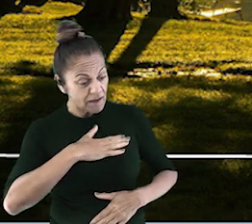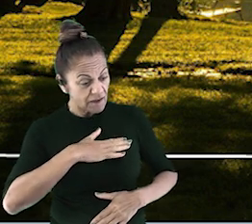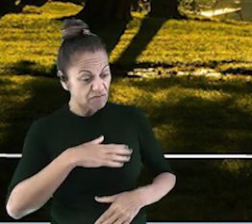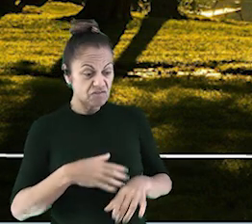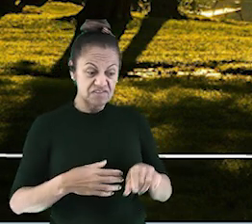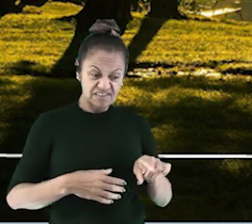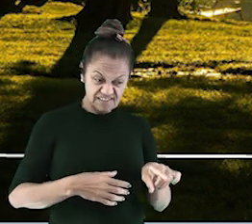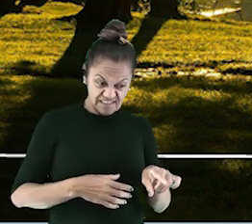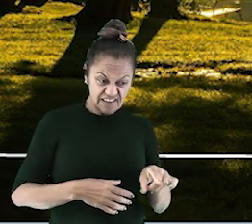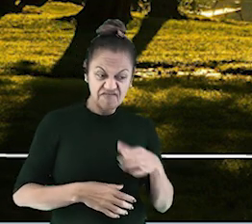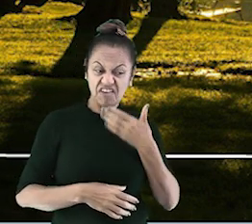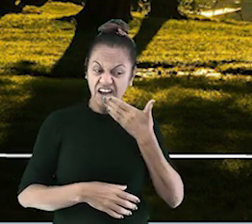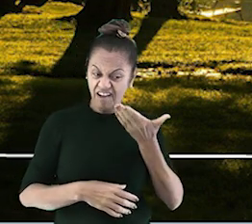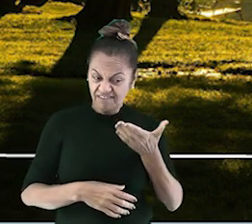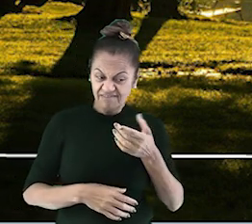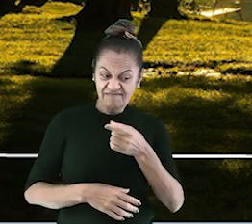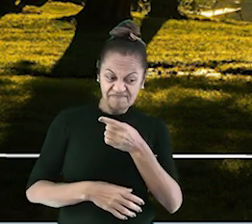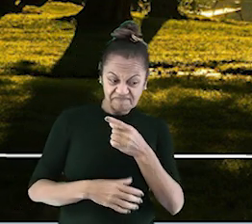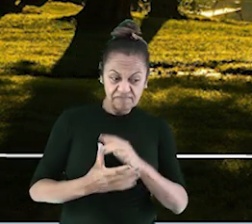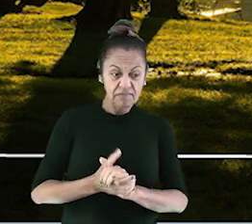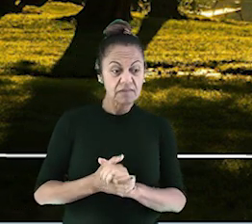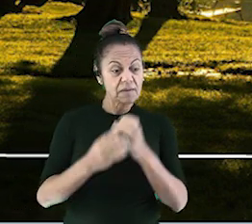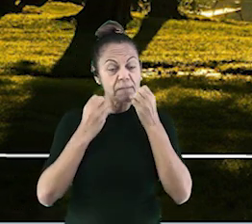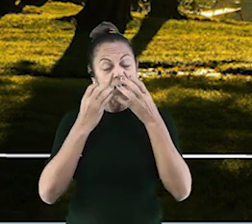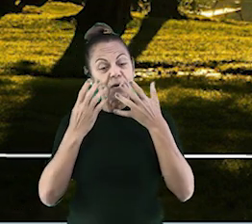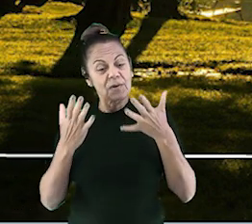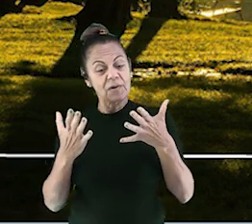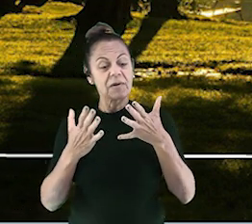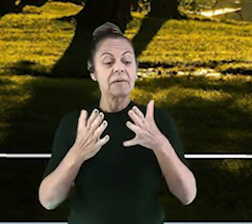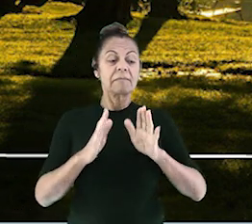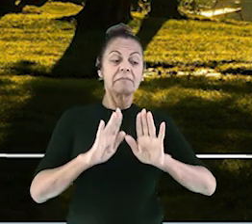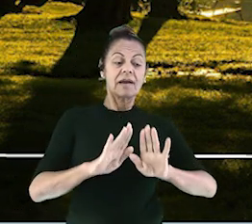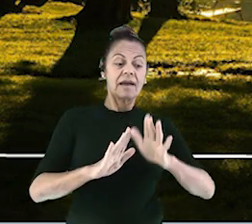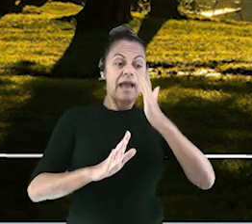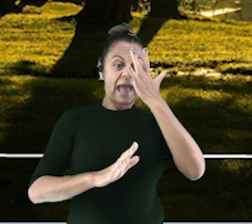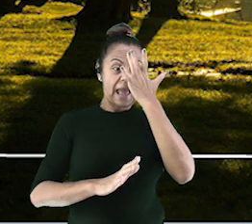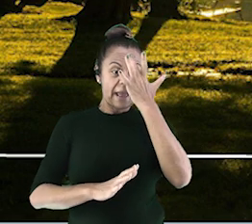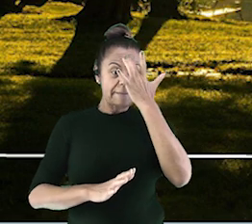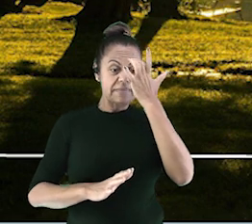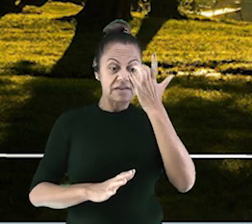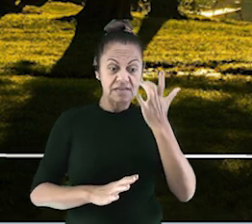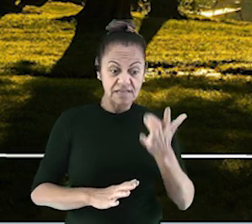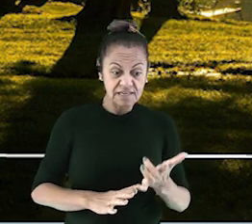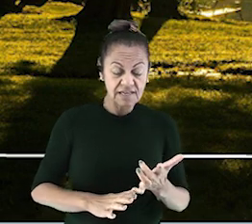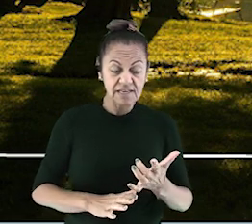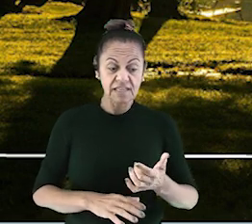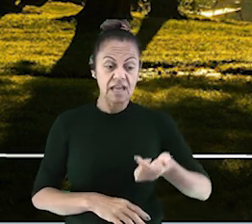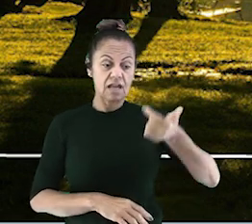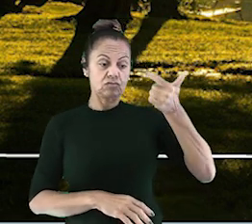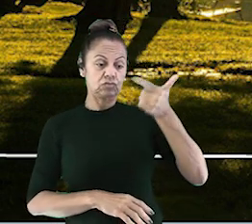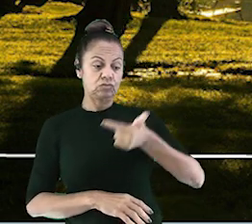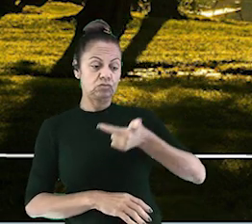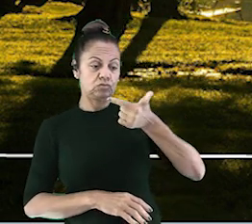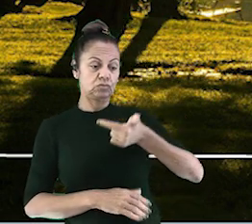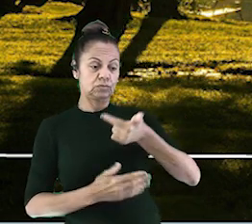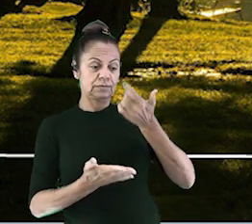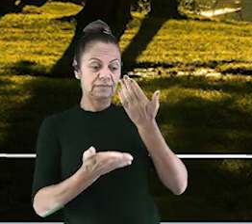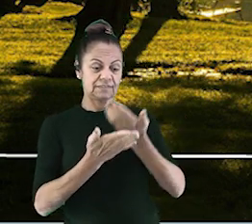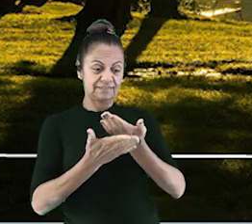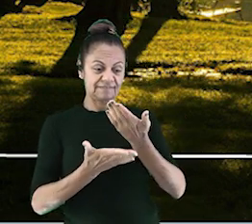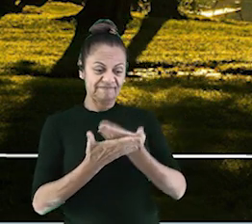calma, calma. Achou fácil, certo? Que bom. Amanhã teremos